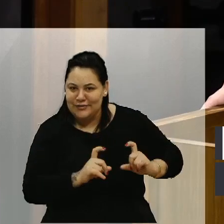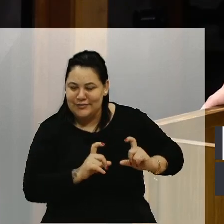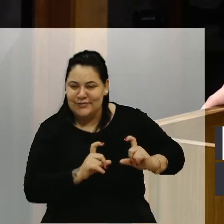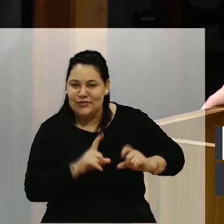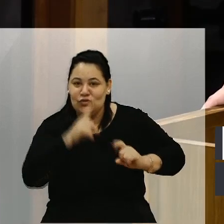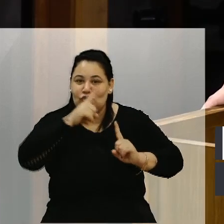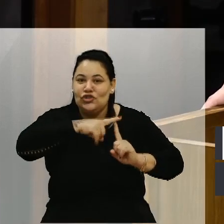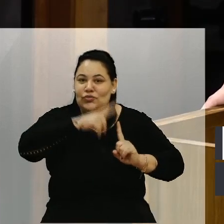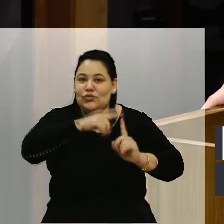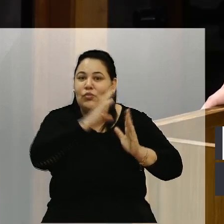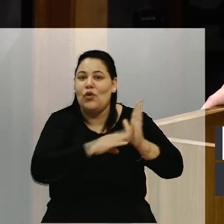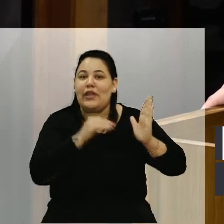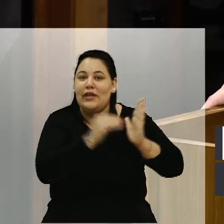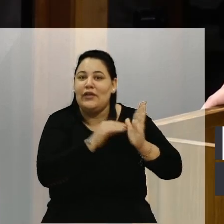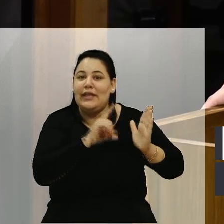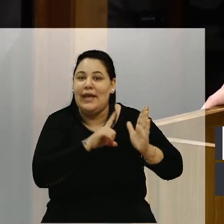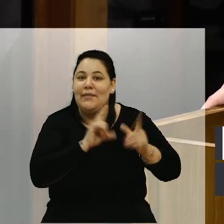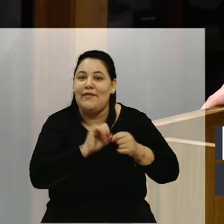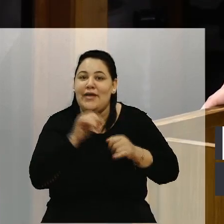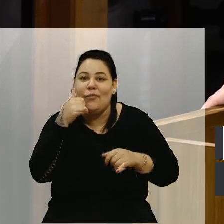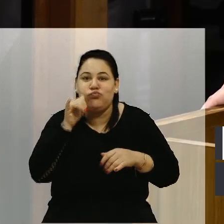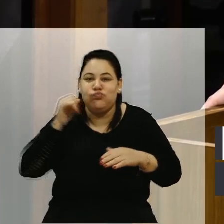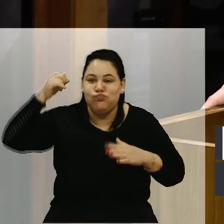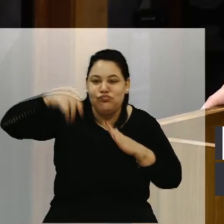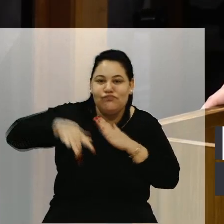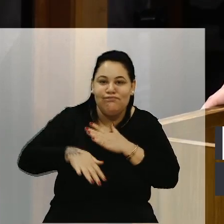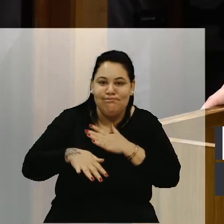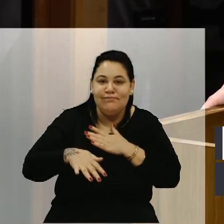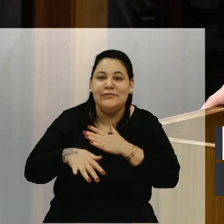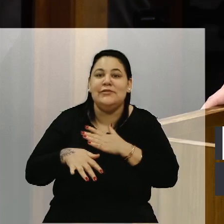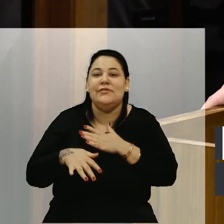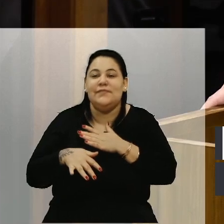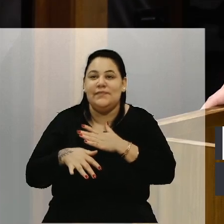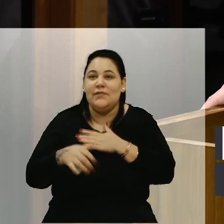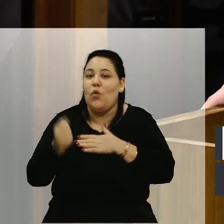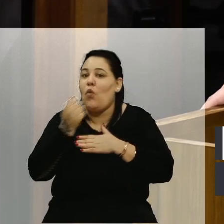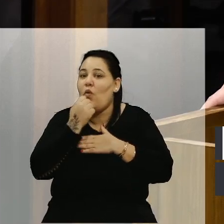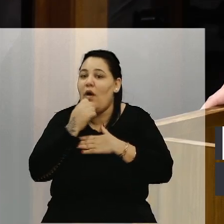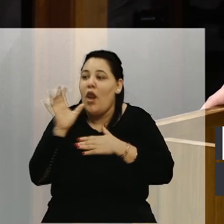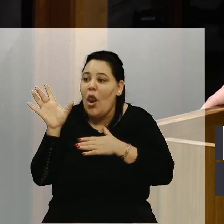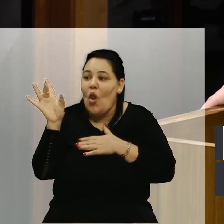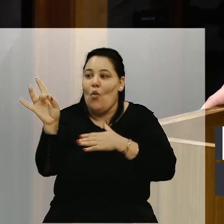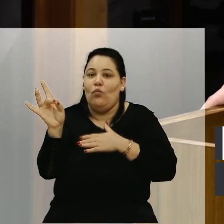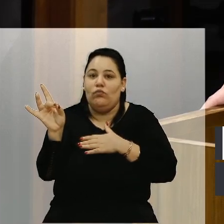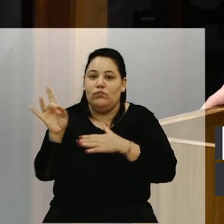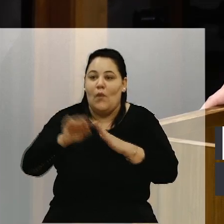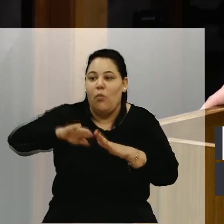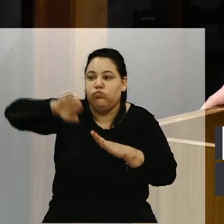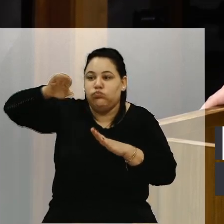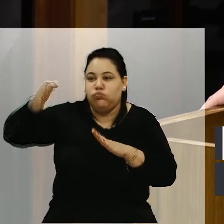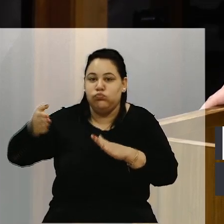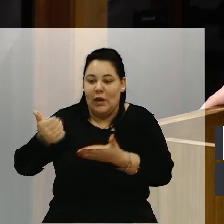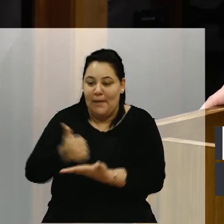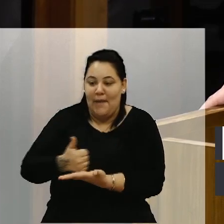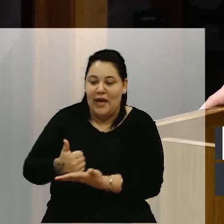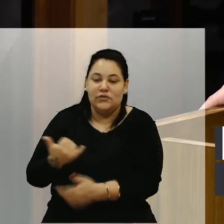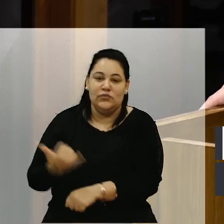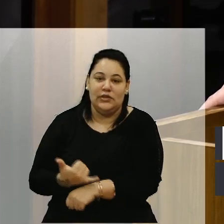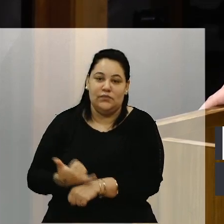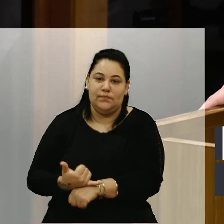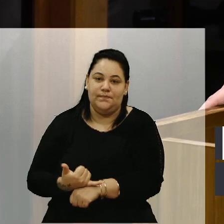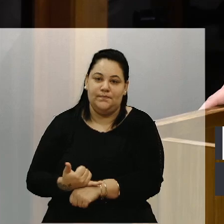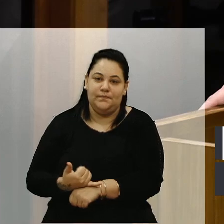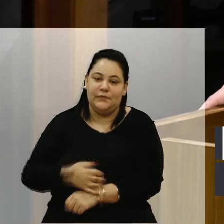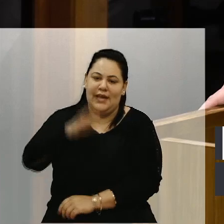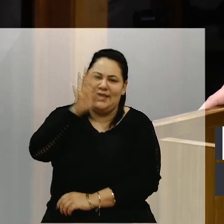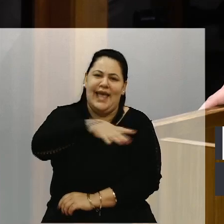os tipos de contenção, né, de fazer, em concreto fixado em rocha com barras metálicas, telas de